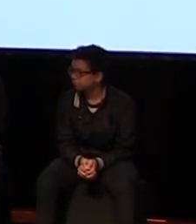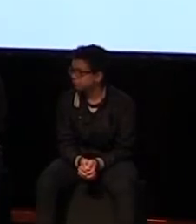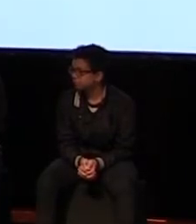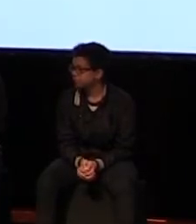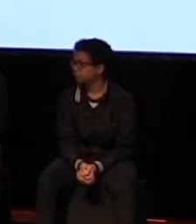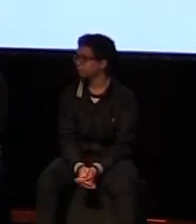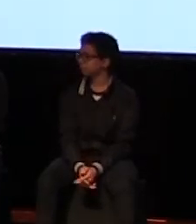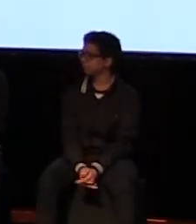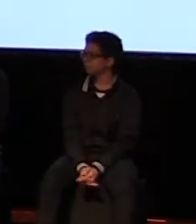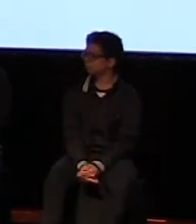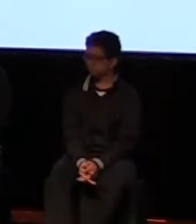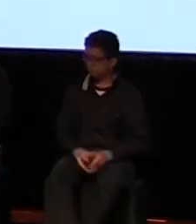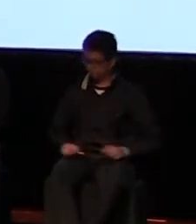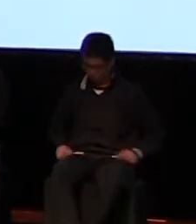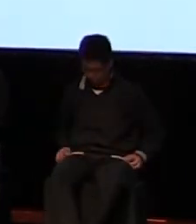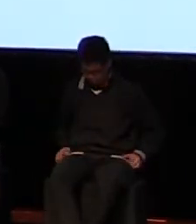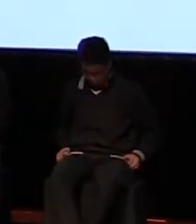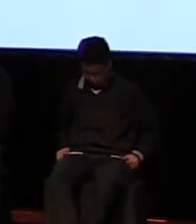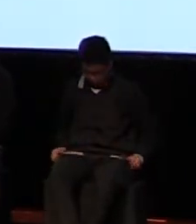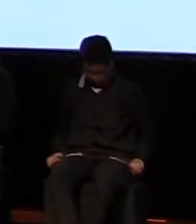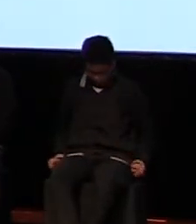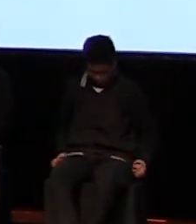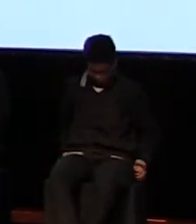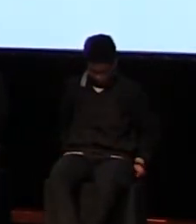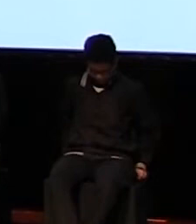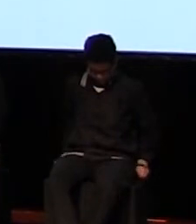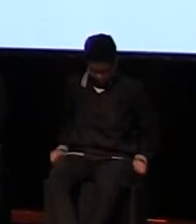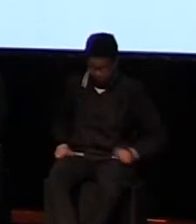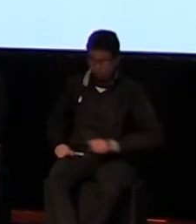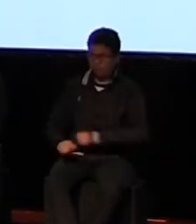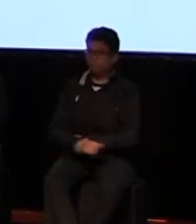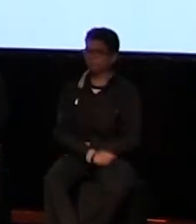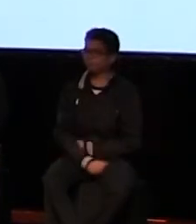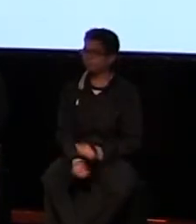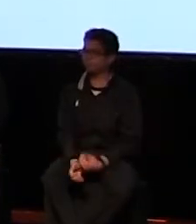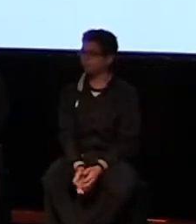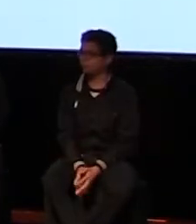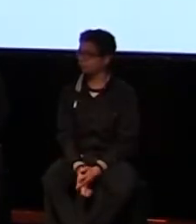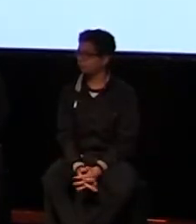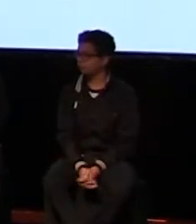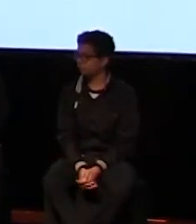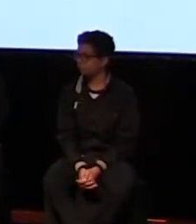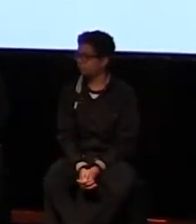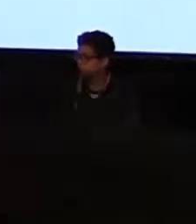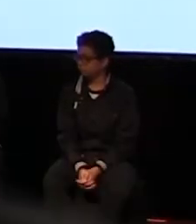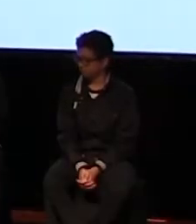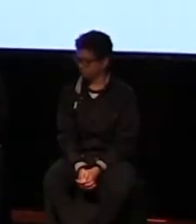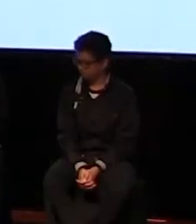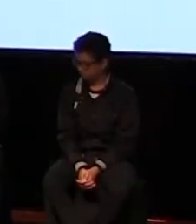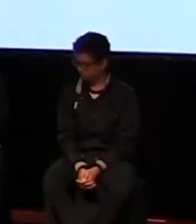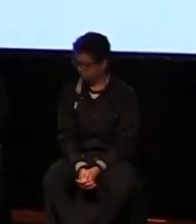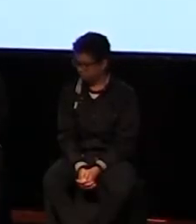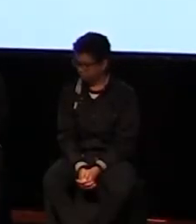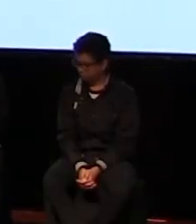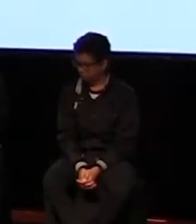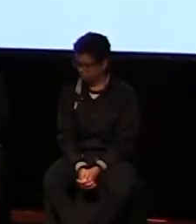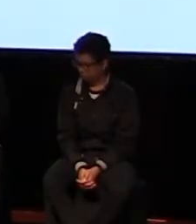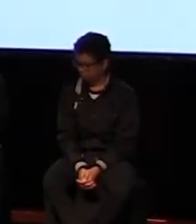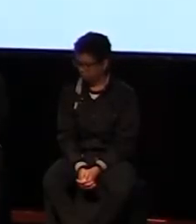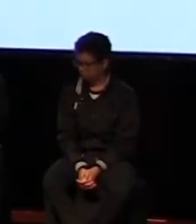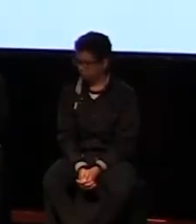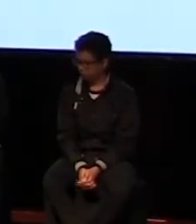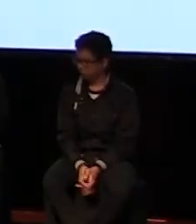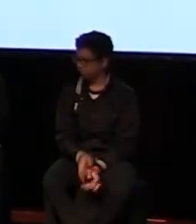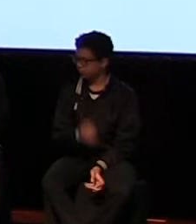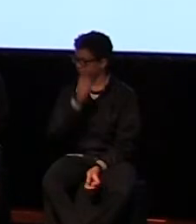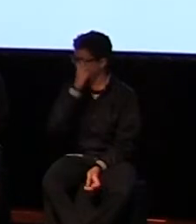a Dani, né, de como é que eu traduzo os indicadores de qualidade para uma questão de educação e direitos humanos, por exemplo, quando a